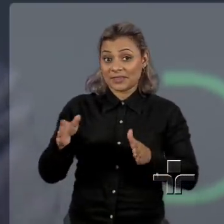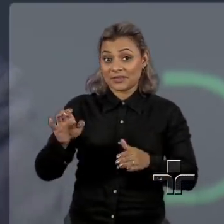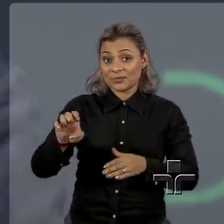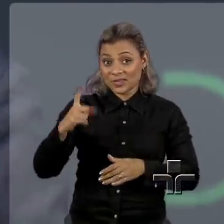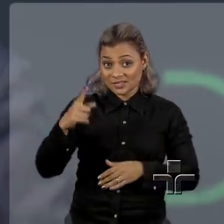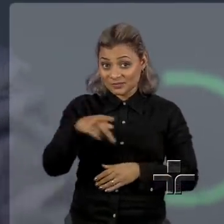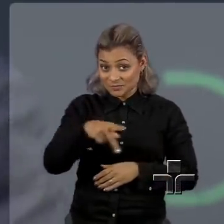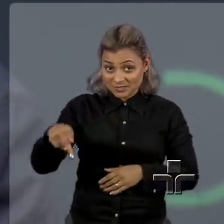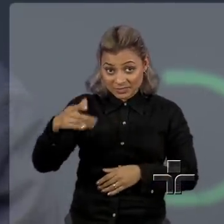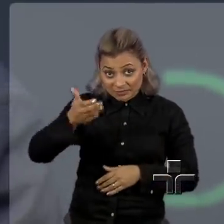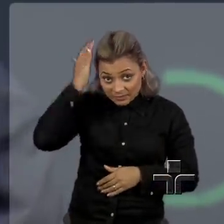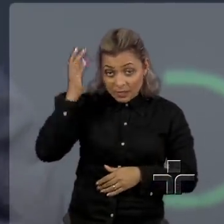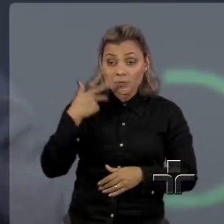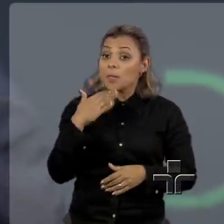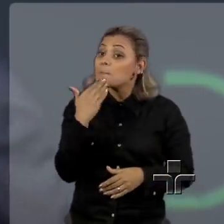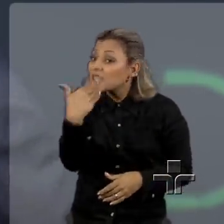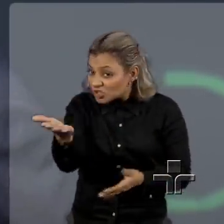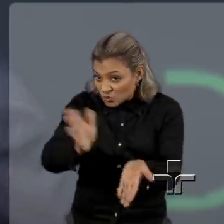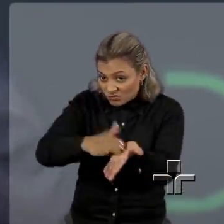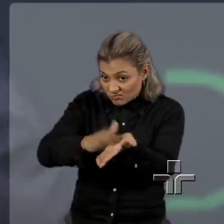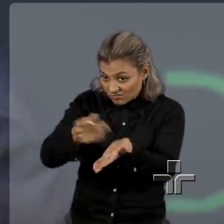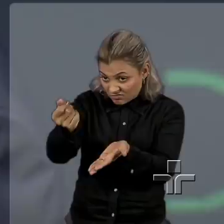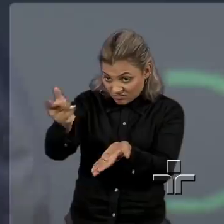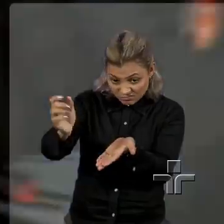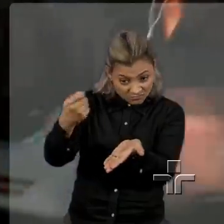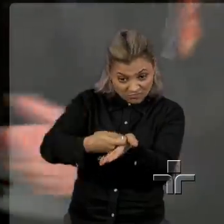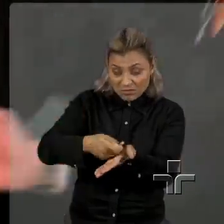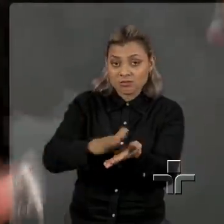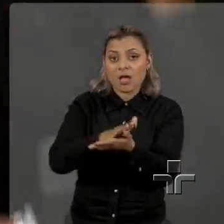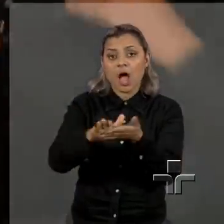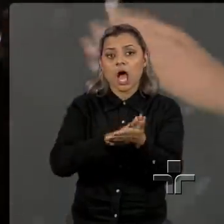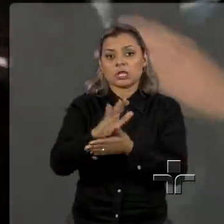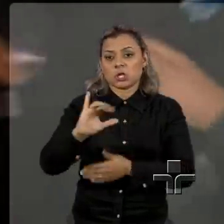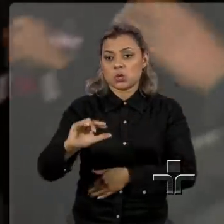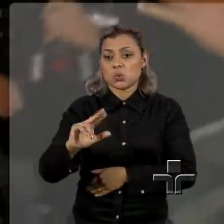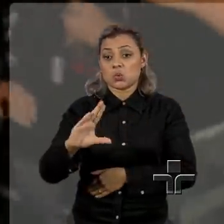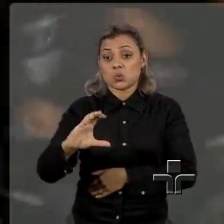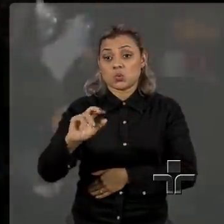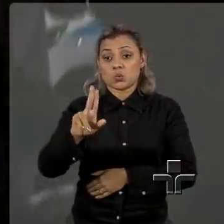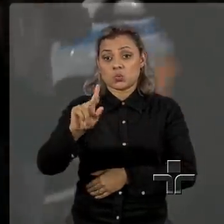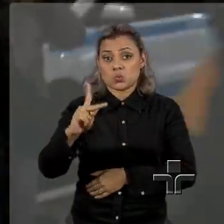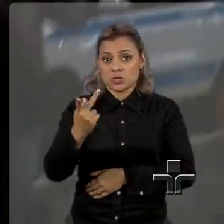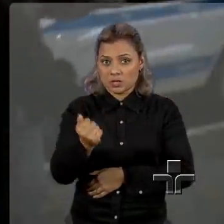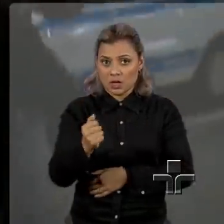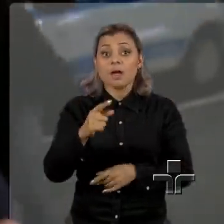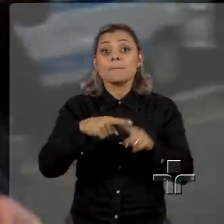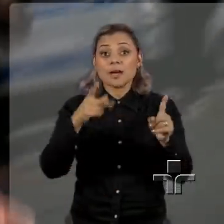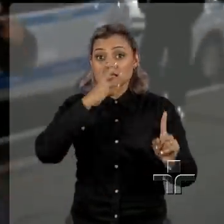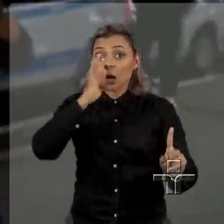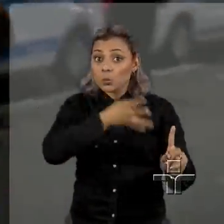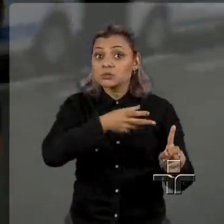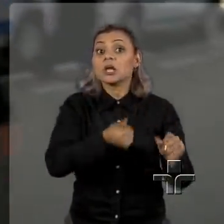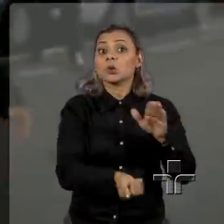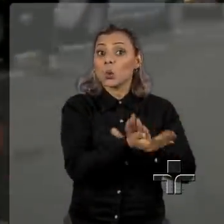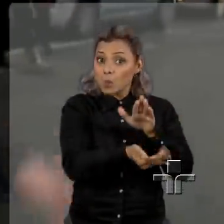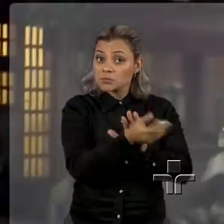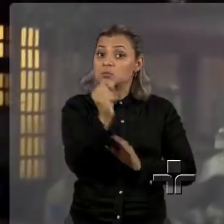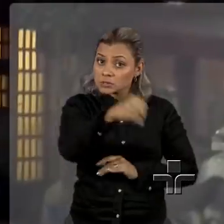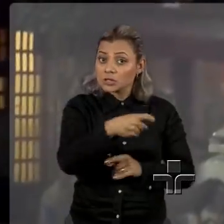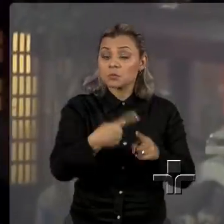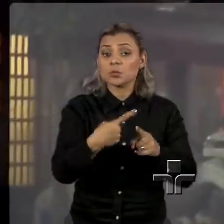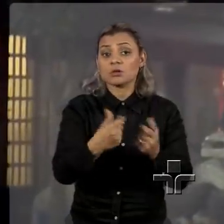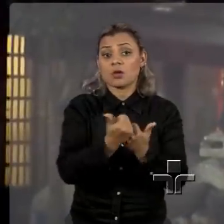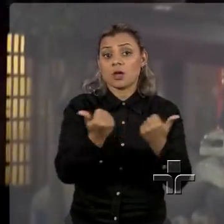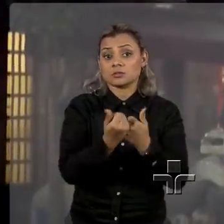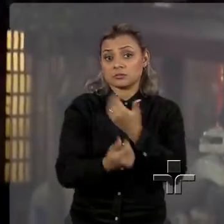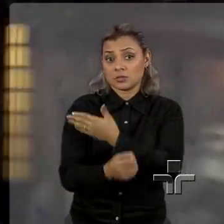que jamais solicitou pagamentos para obter o silêncio de Cunha. Em outra denúncia, Temer é acusado de corrupção passiva após o ex-assessor